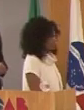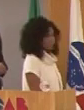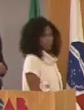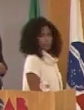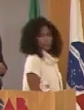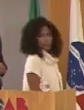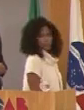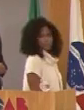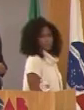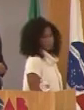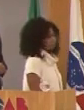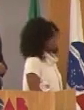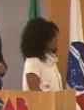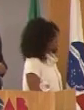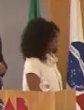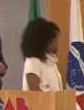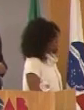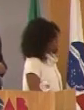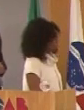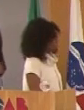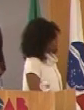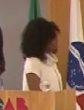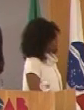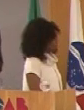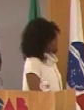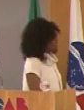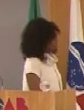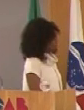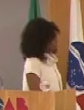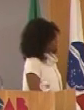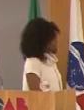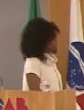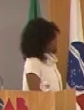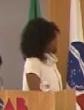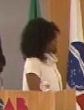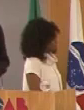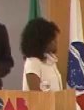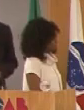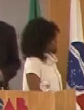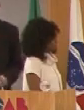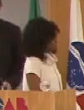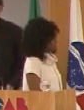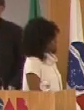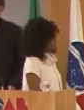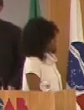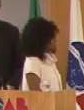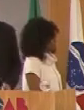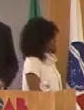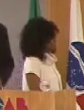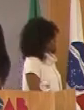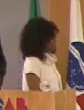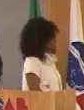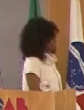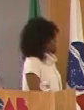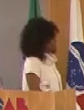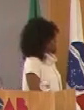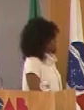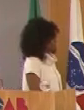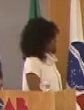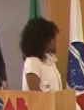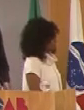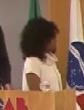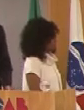só superado por Carandiru. No campo, o discurso de armar o latifúndio para a defesa contra